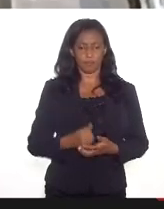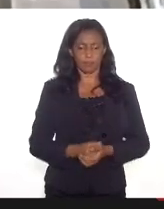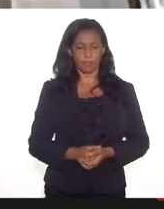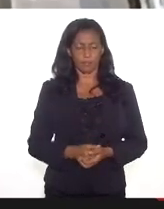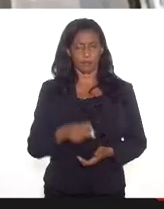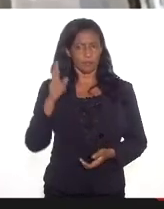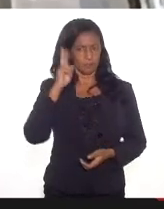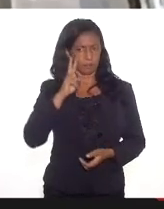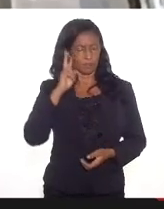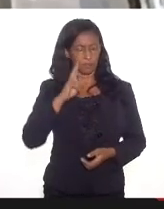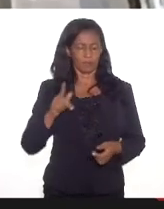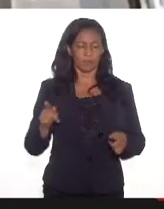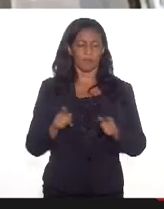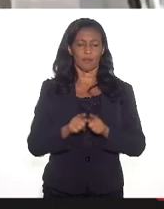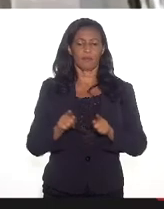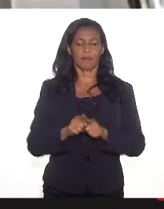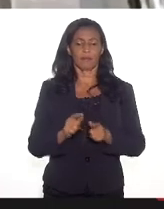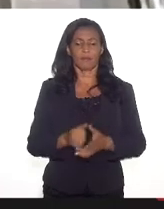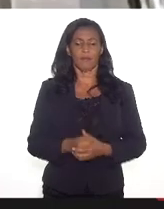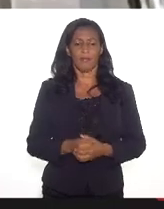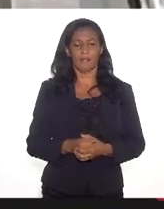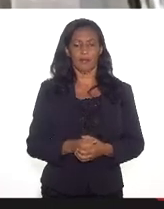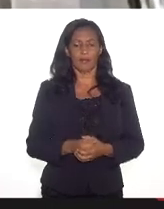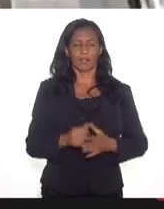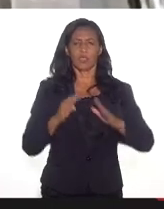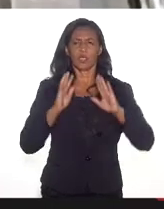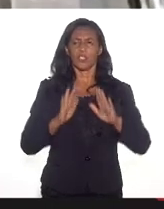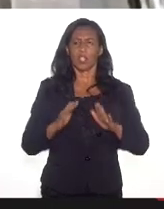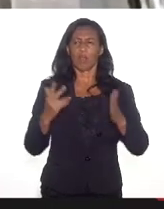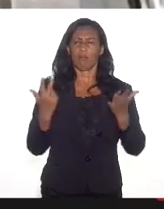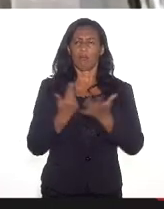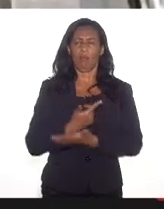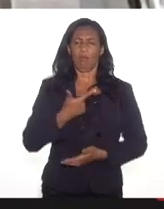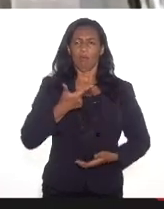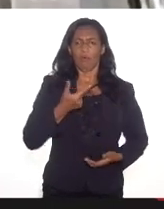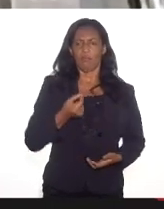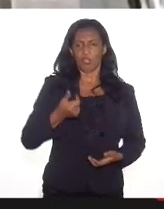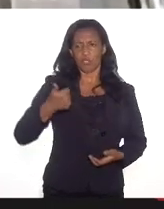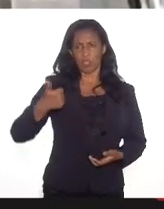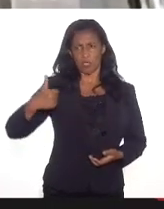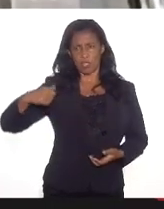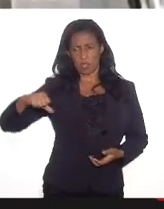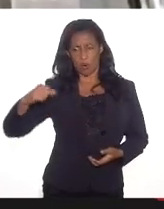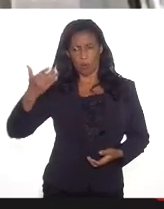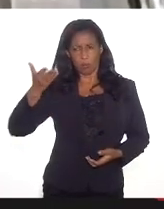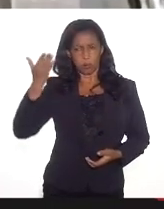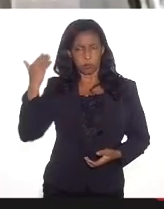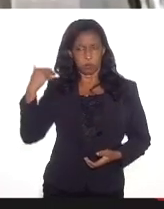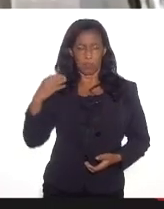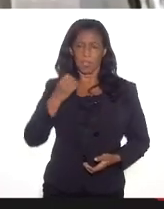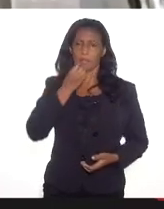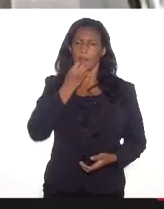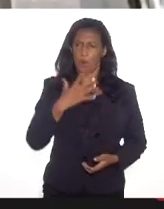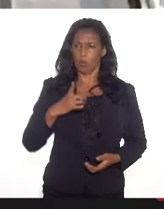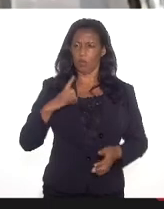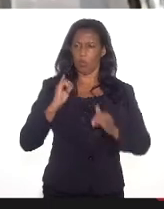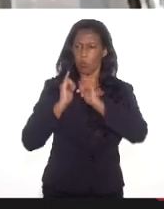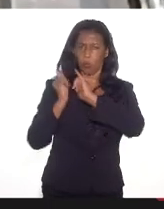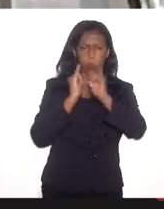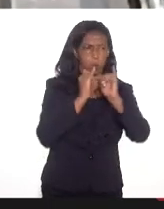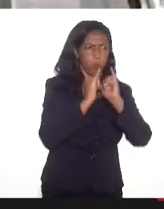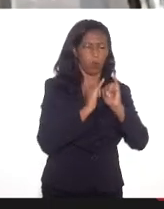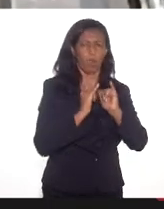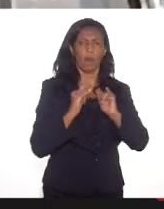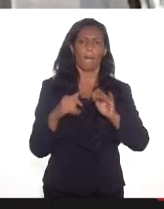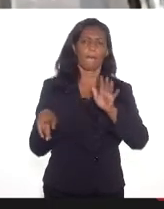eu quero lembrar que já desde 2019 e aqui que bom que tem muitos dados sobretudo do